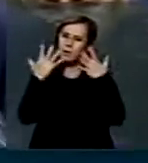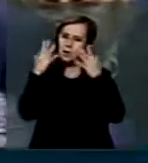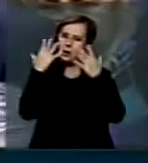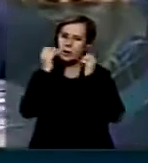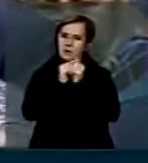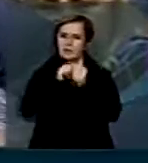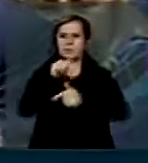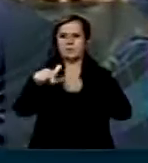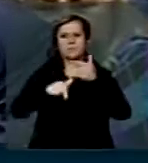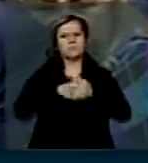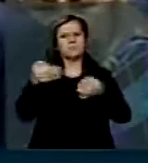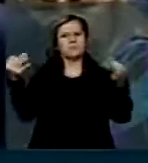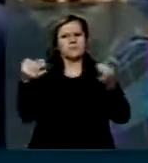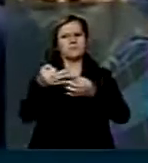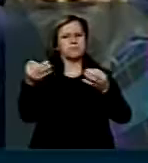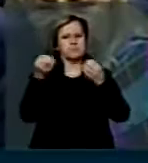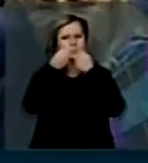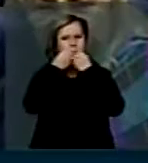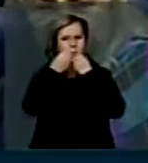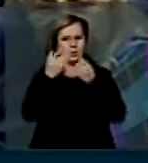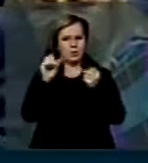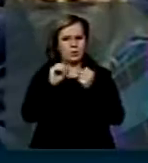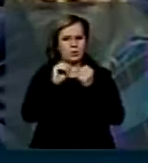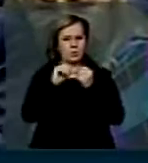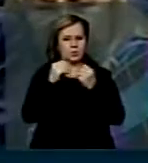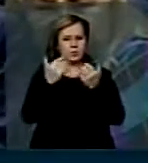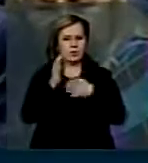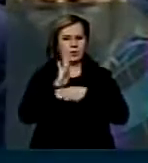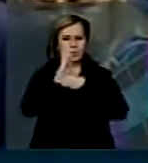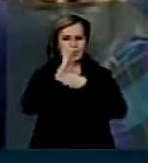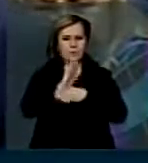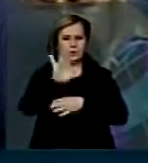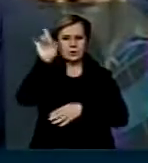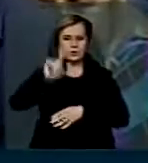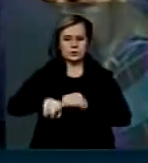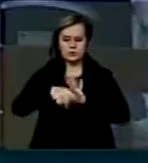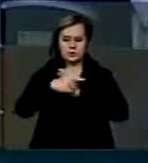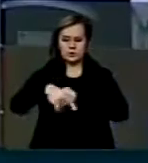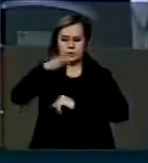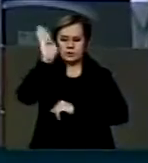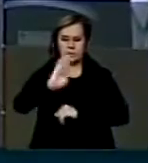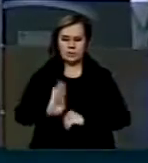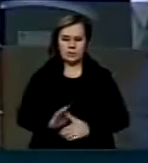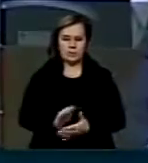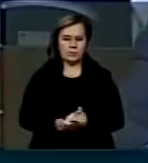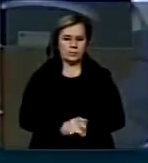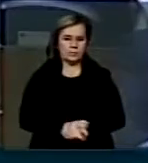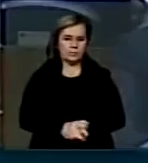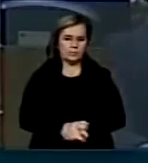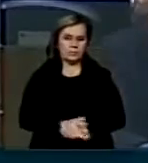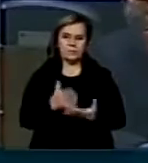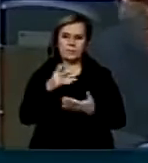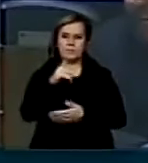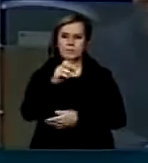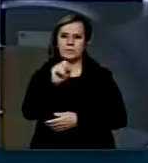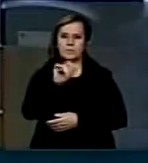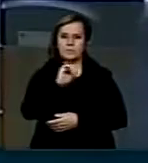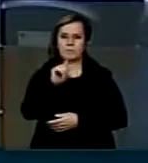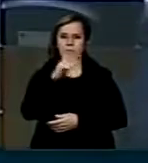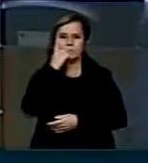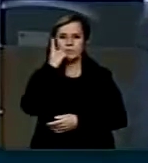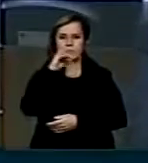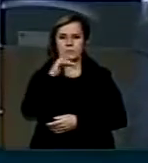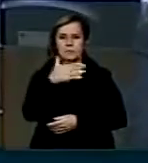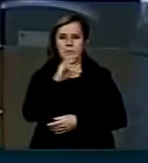aplausos pelo trabalho altamente substancioso que fez em favor do direito no Brasil. Muito obrigado, a Vossa Excelência. Pelo pessoal, o deputado Chico Alencar